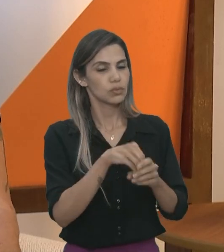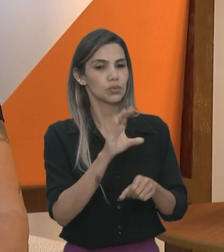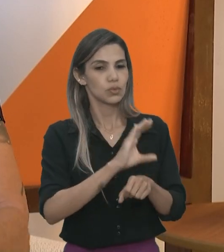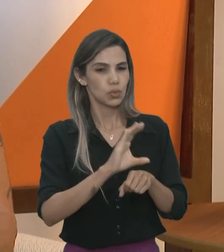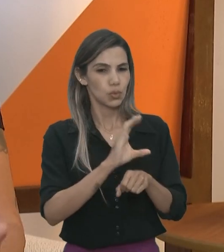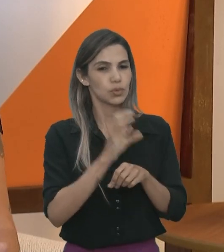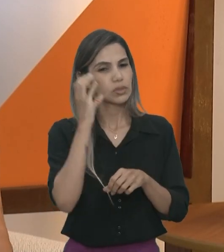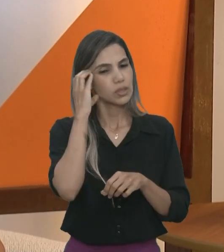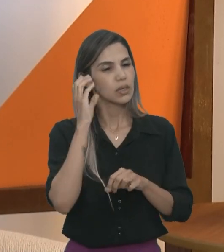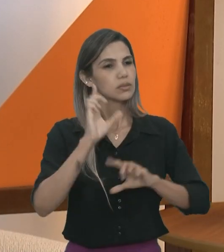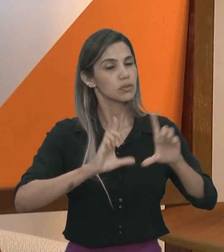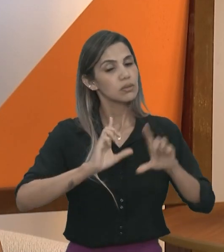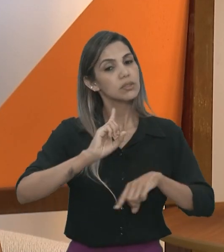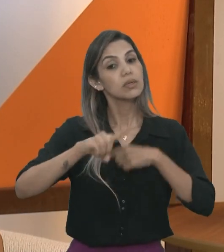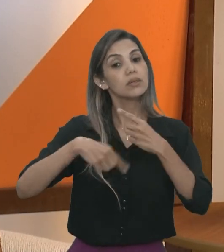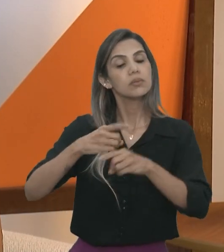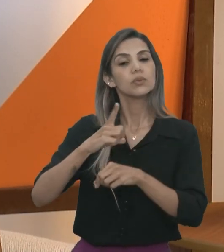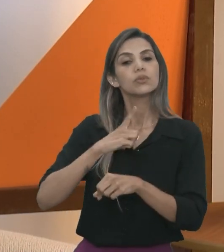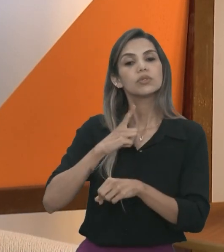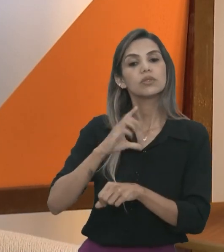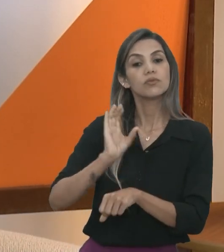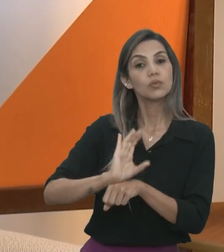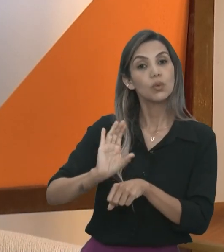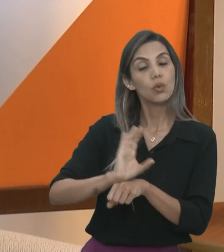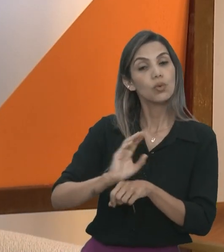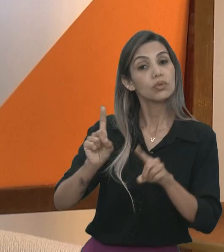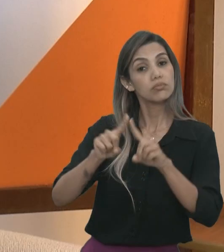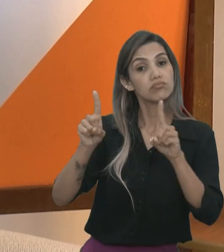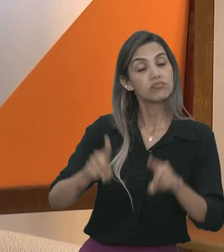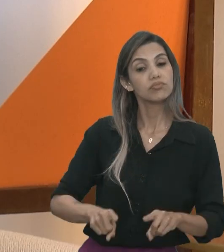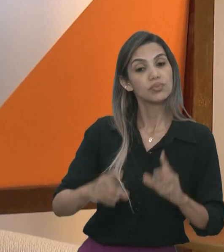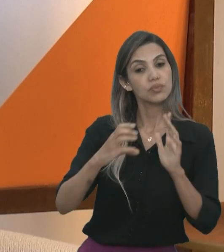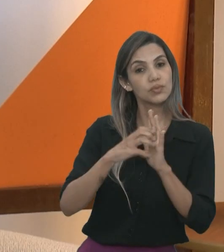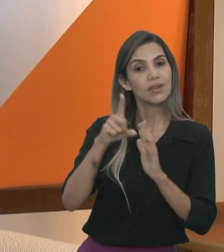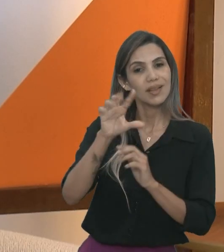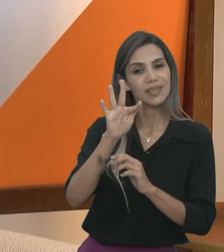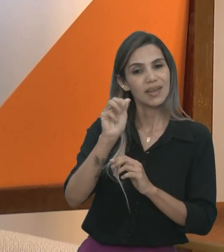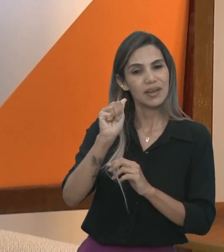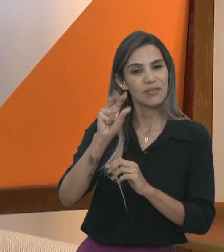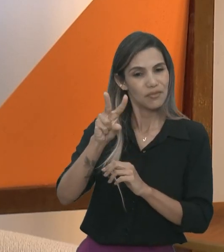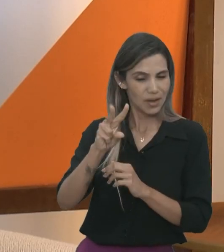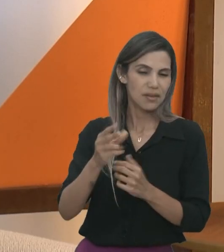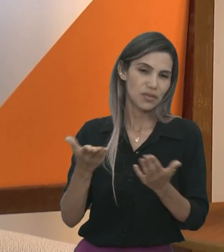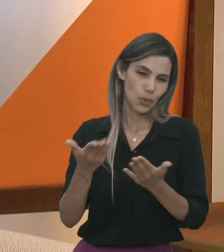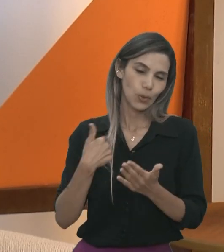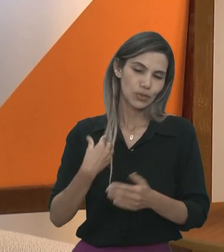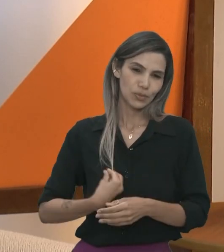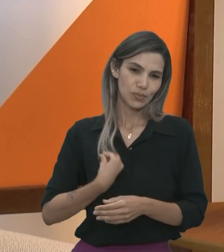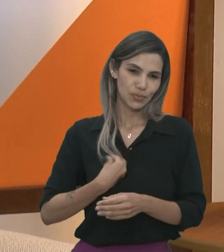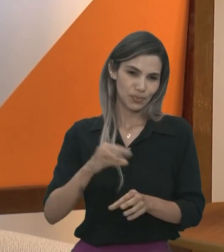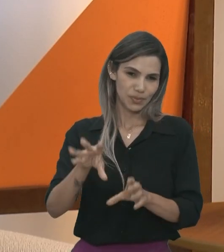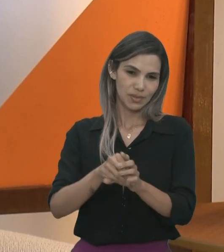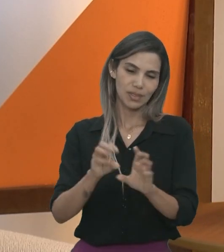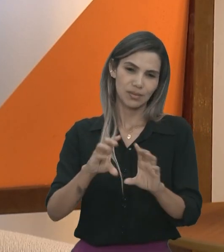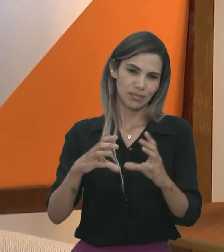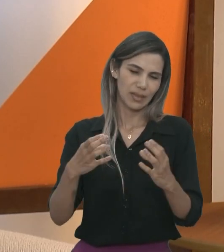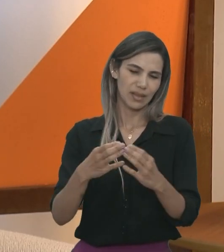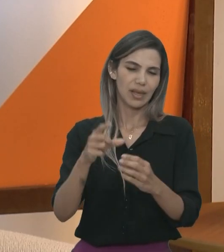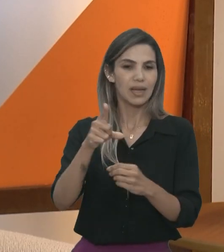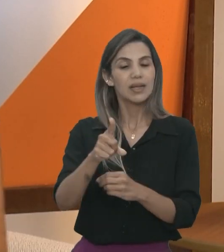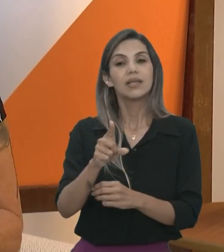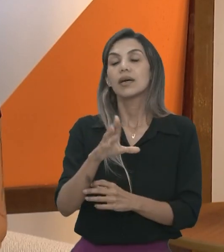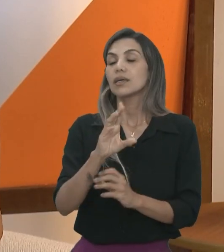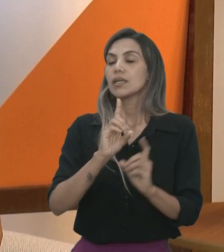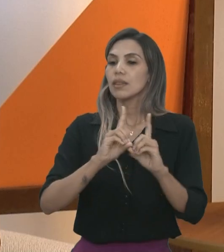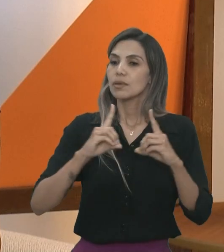depois, um ano depois, houve um concurso para professora efetiva na Faculdade de Artes Visuais, que é onde eu estou. É um departamento maravilhoso. Aliás, assim,